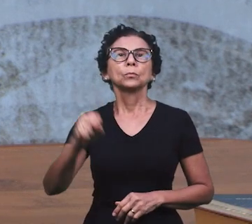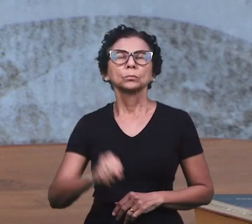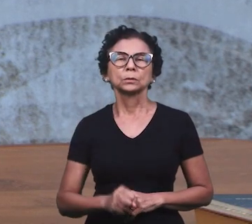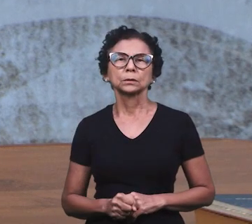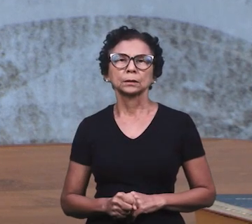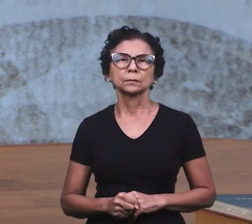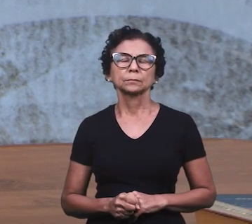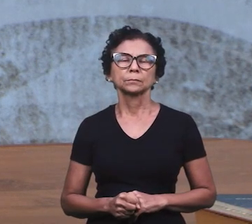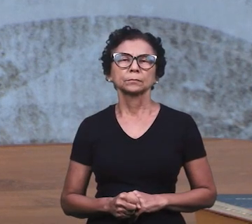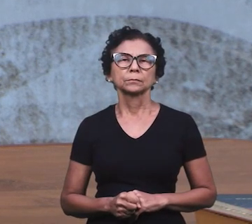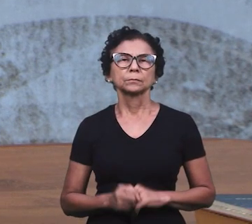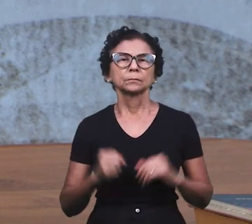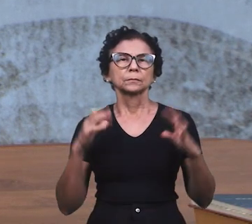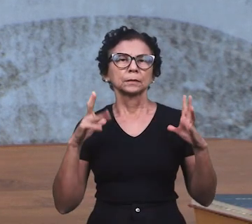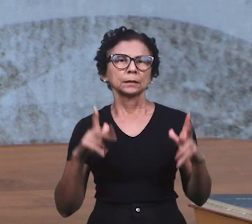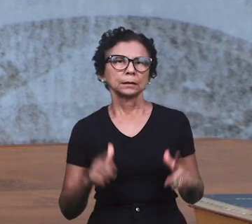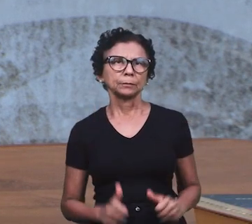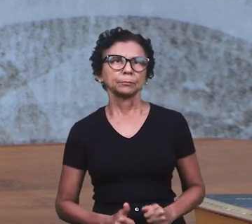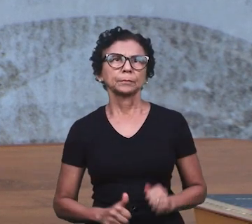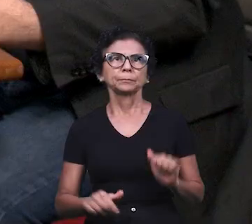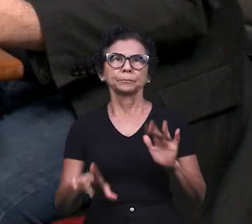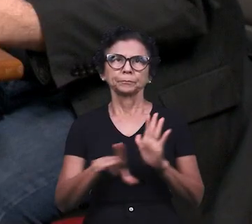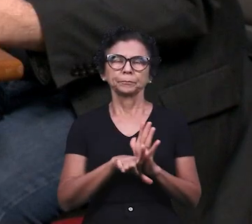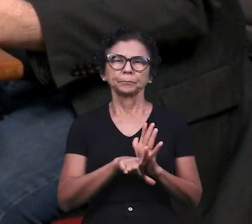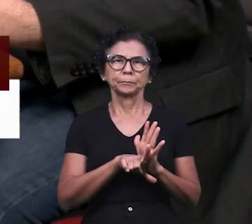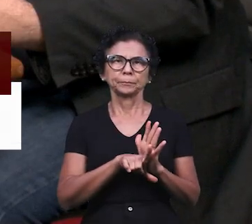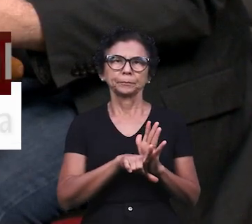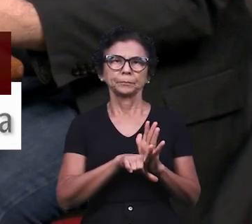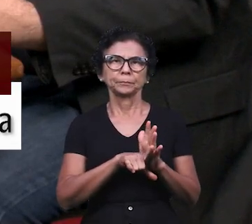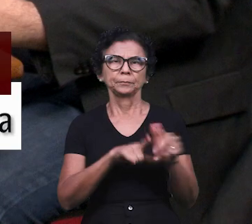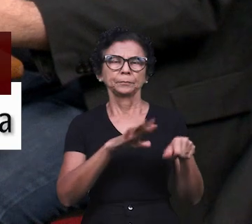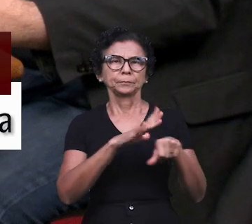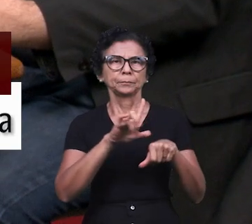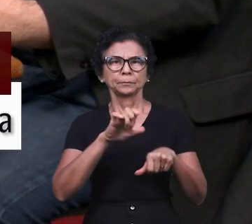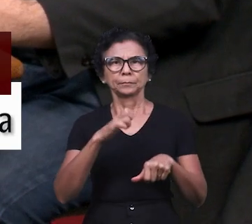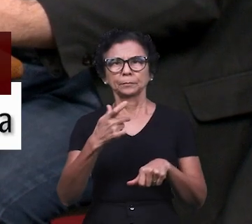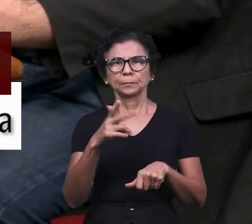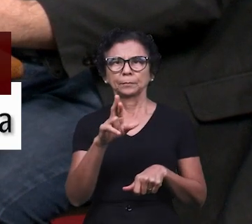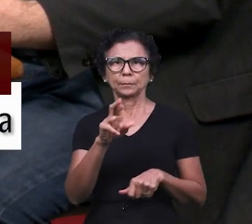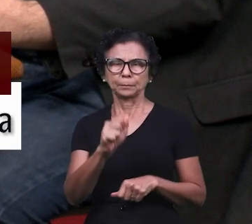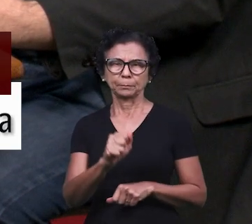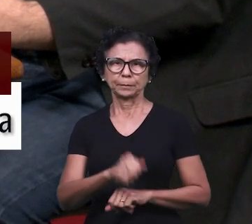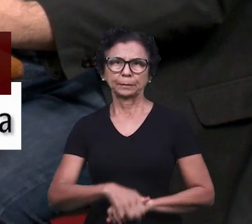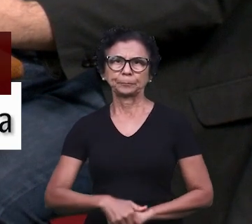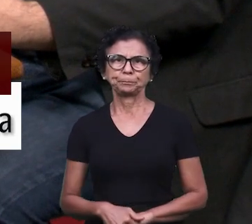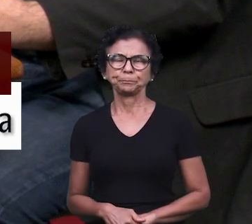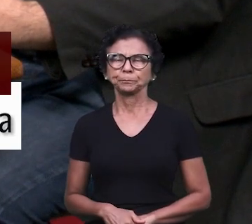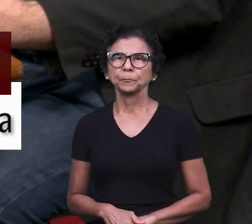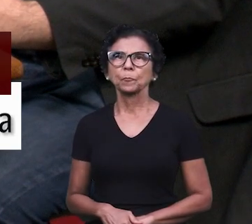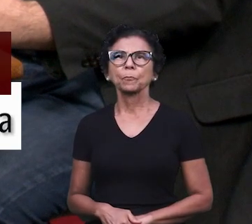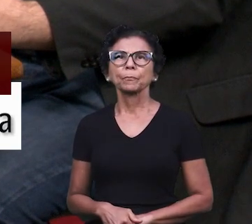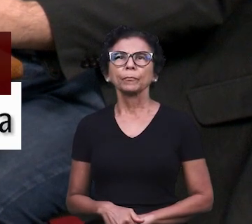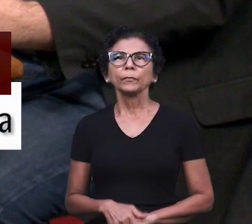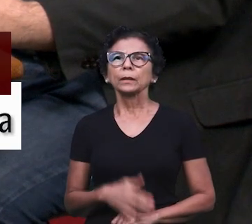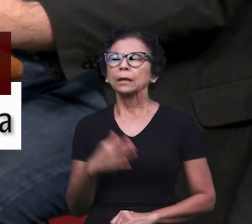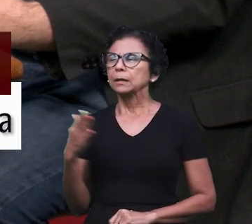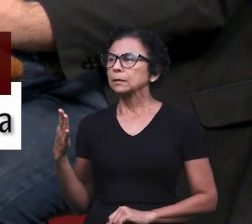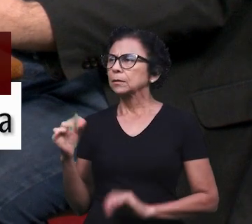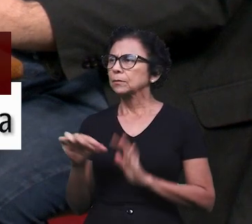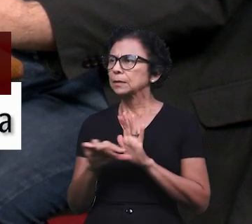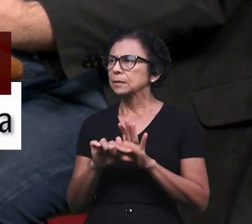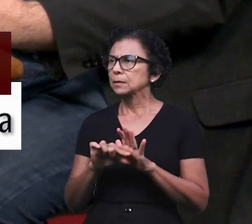limpa. Esta é a lei da praga. Então, pastor, assim, o versículo 57 que nós lemos